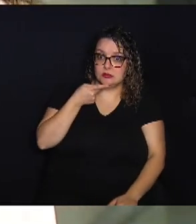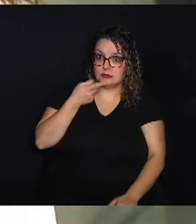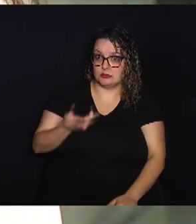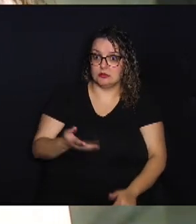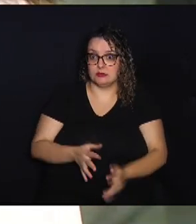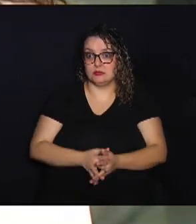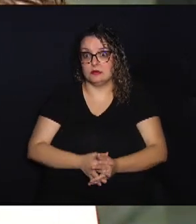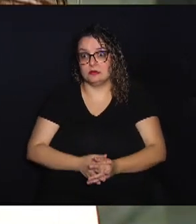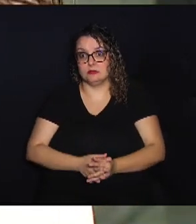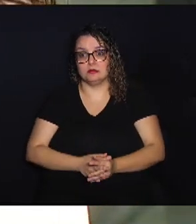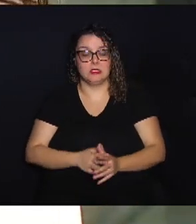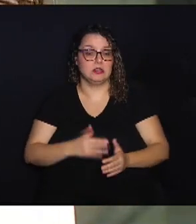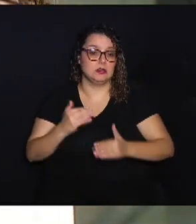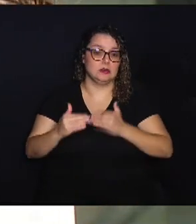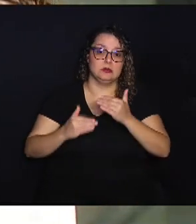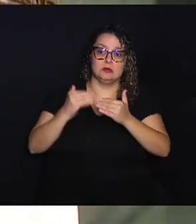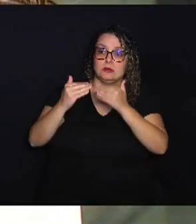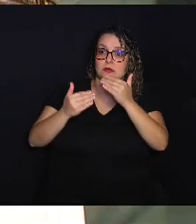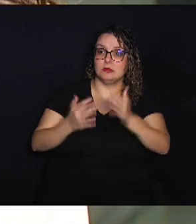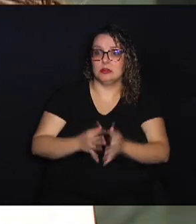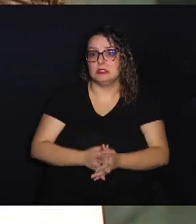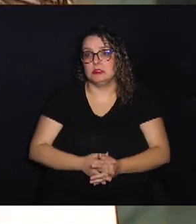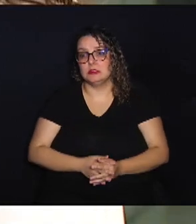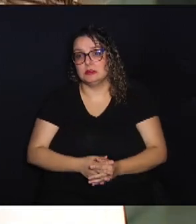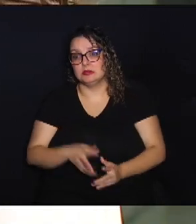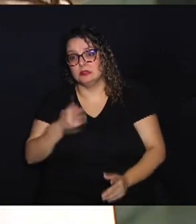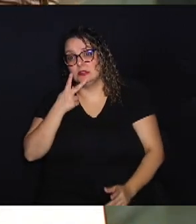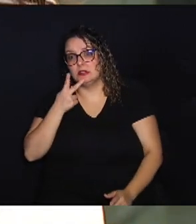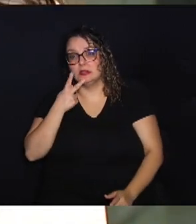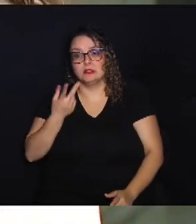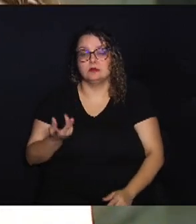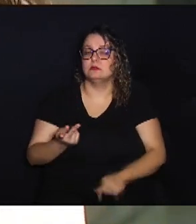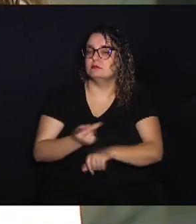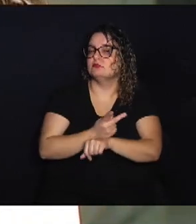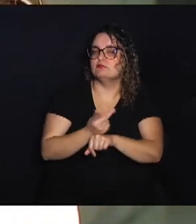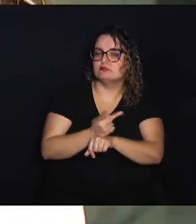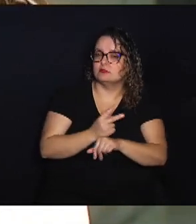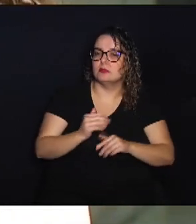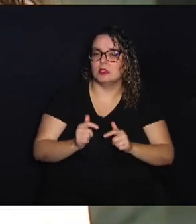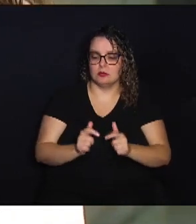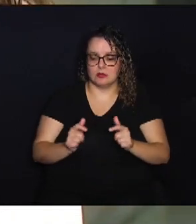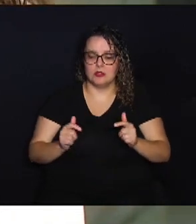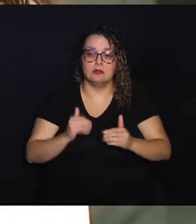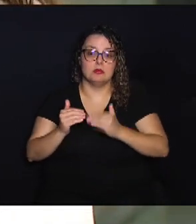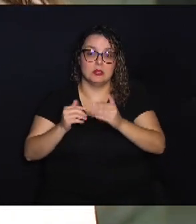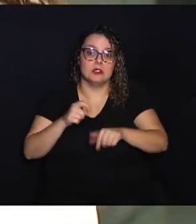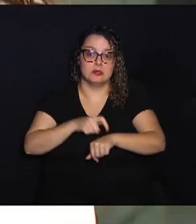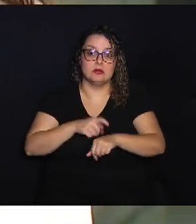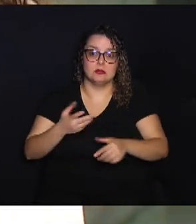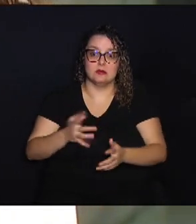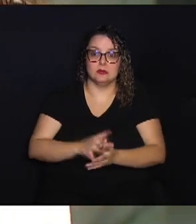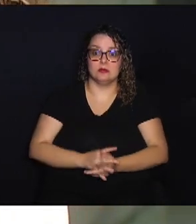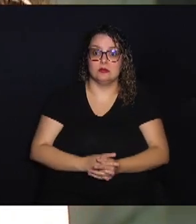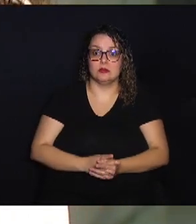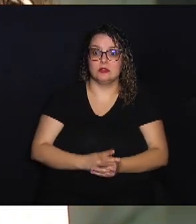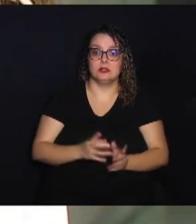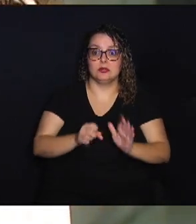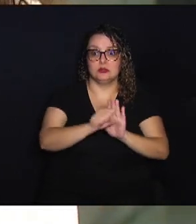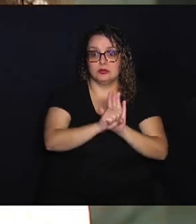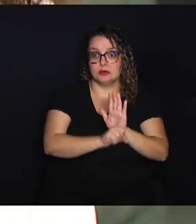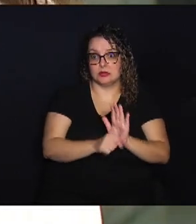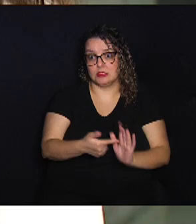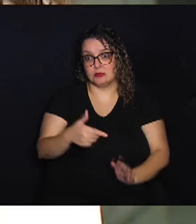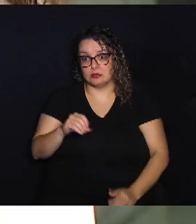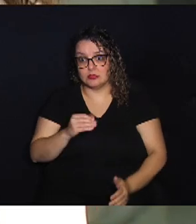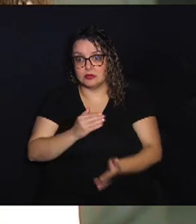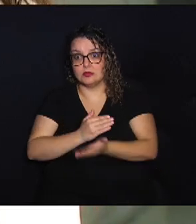de desenvolvimento, a gente fala de busca de um progresso nesse período do século XX, do início